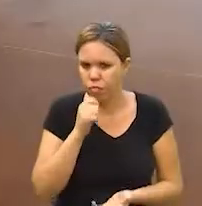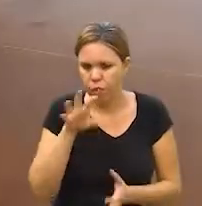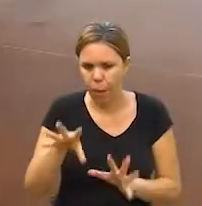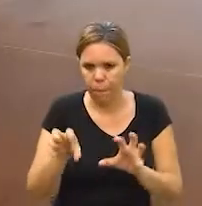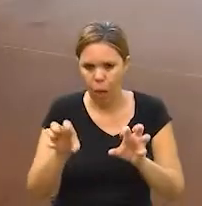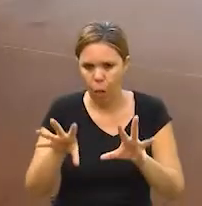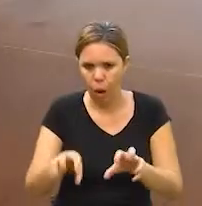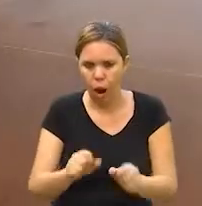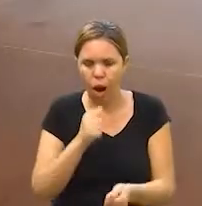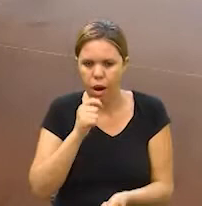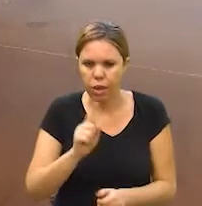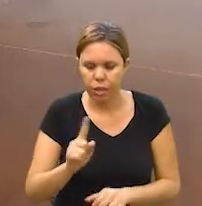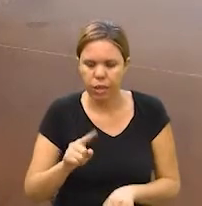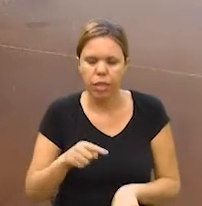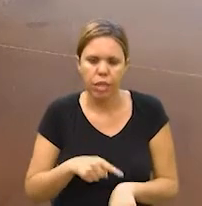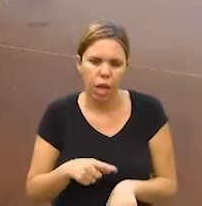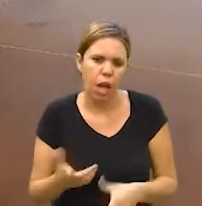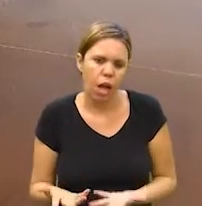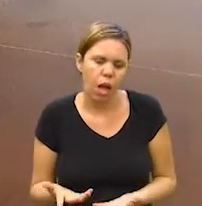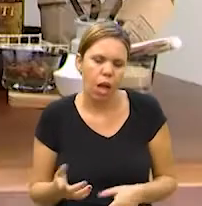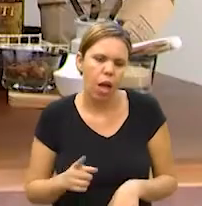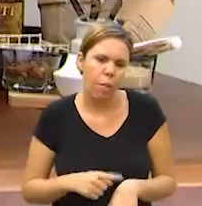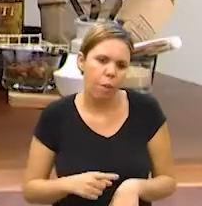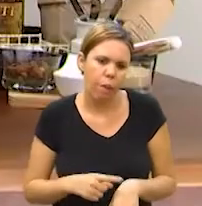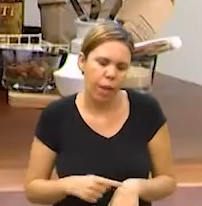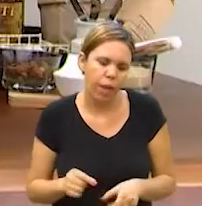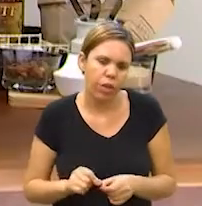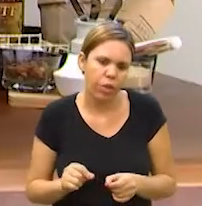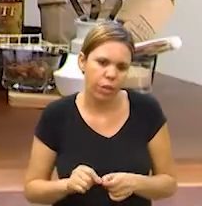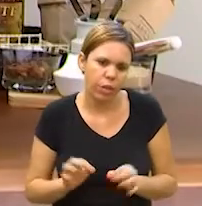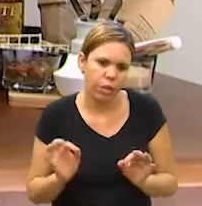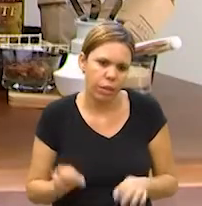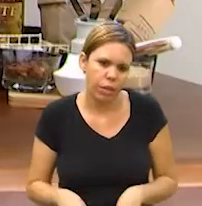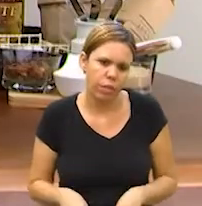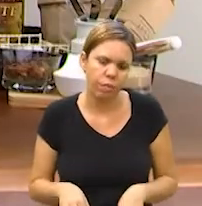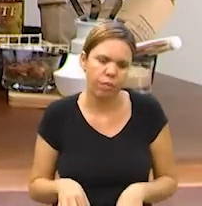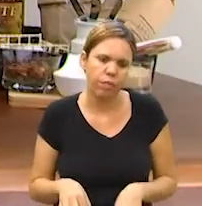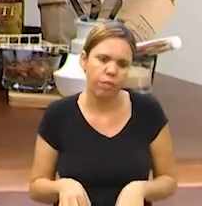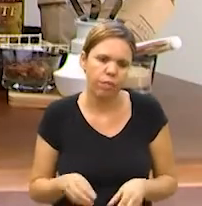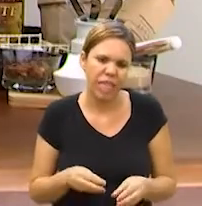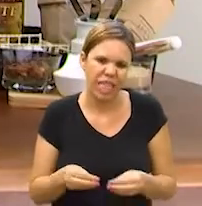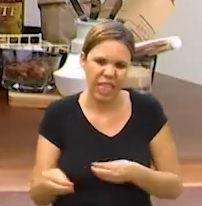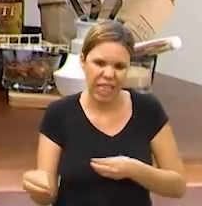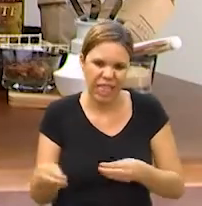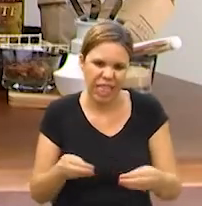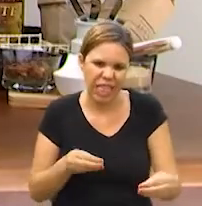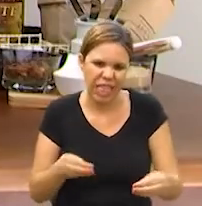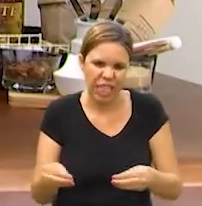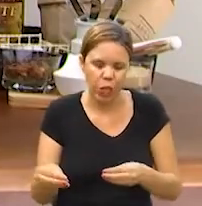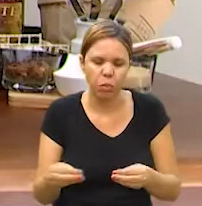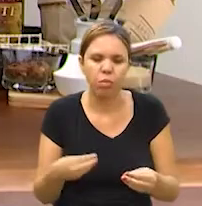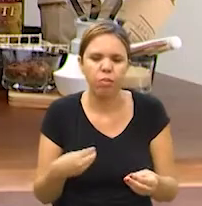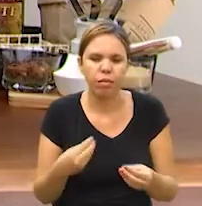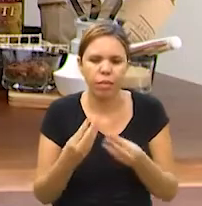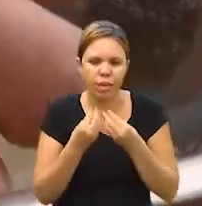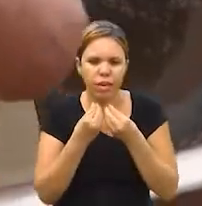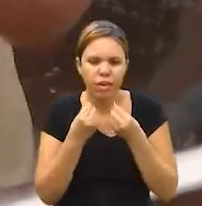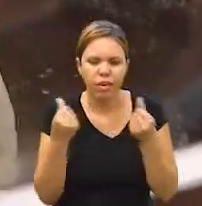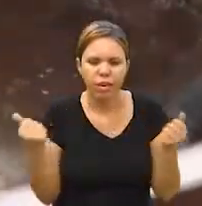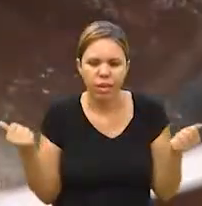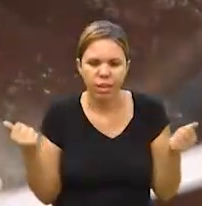daqui é o ponto de véu que a gente chama... Bem elástica, isso, né? Isso, ela tem mais sensibilidade,